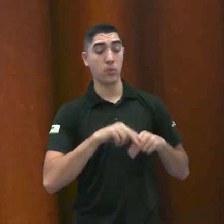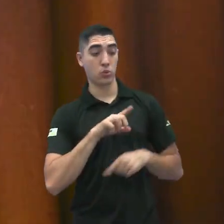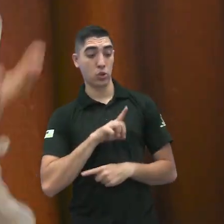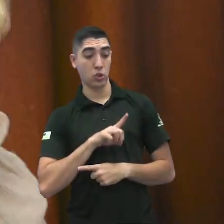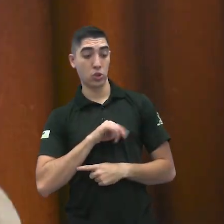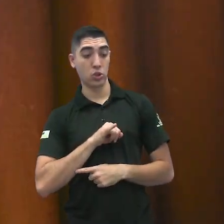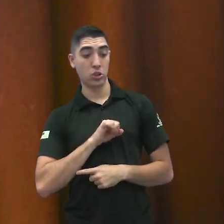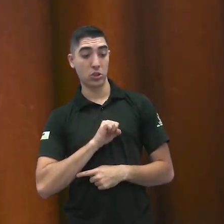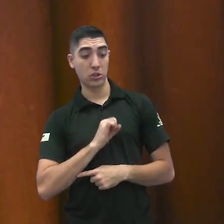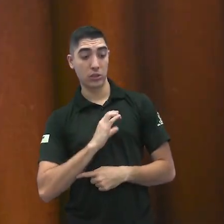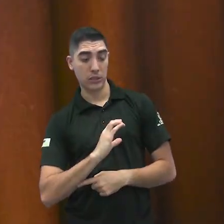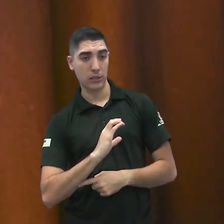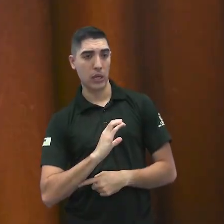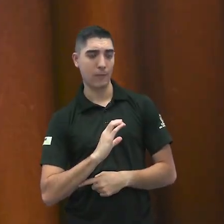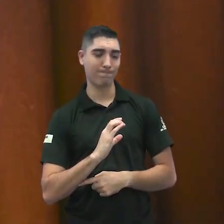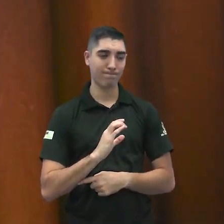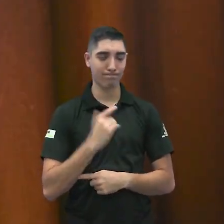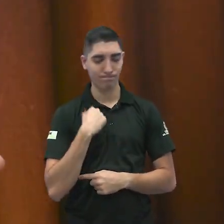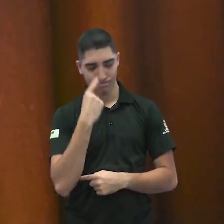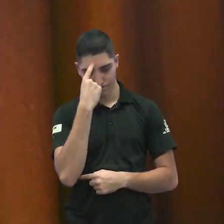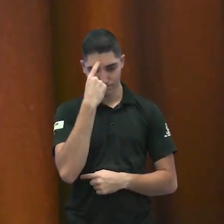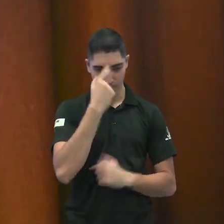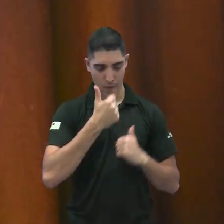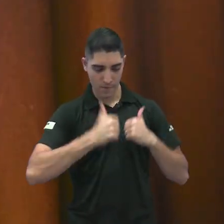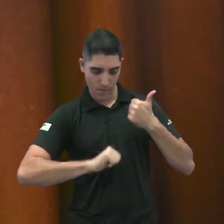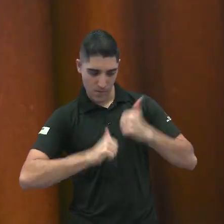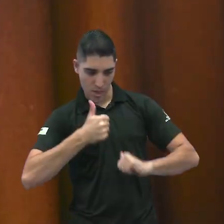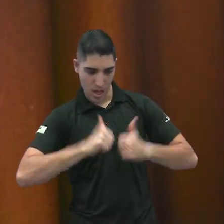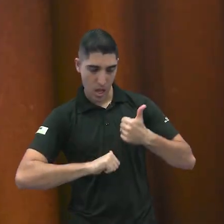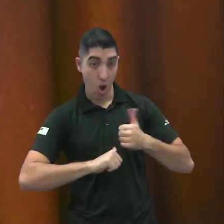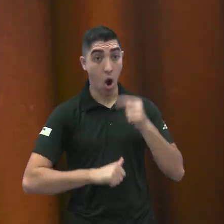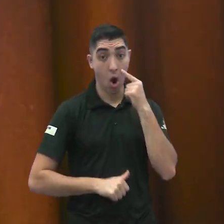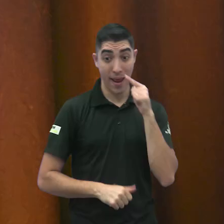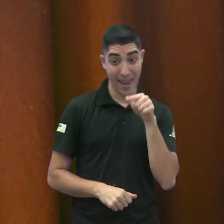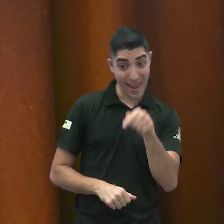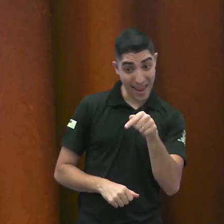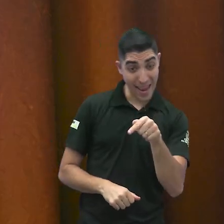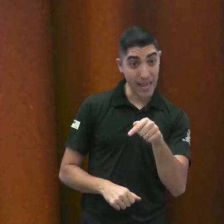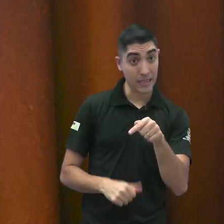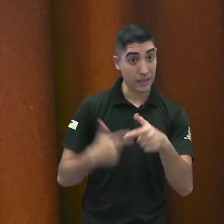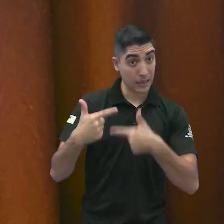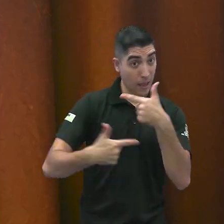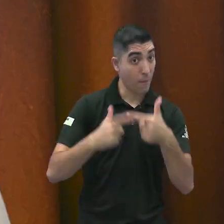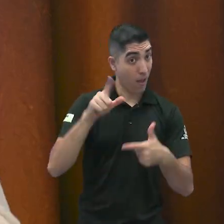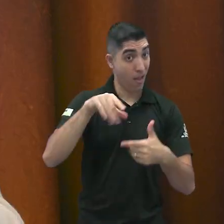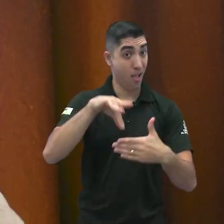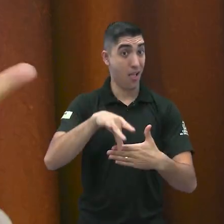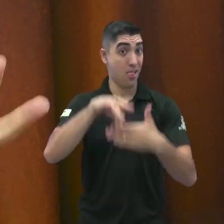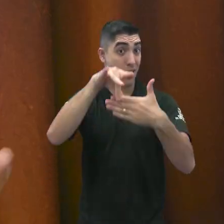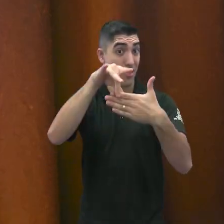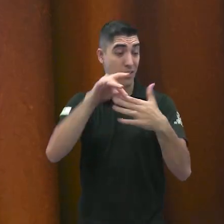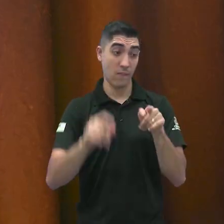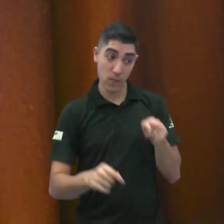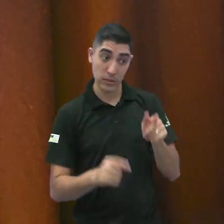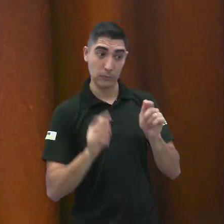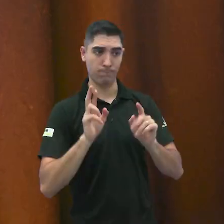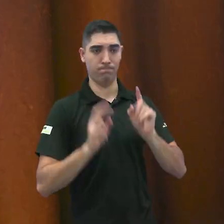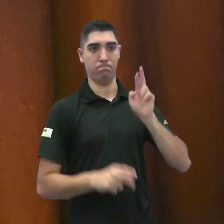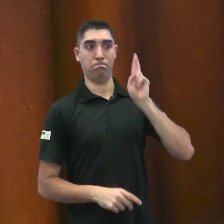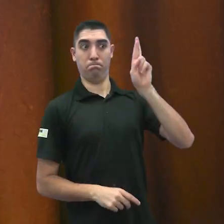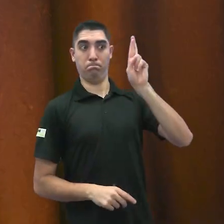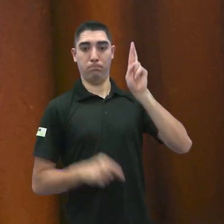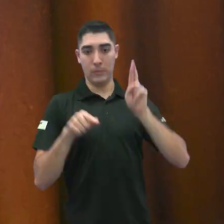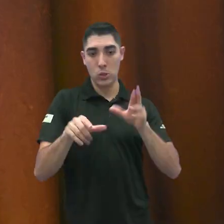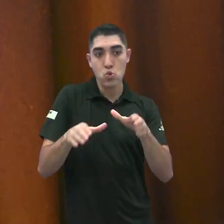o DISC, eu consigo dizer para você assim, Pri, a função que você vai assumir é uma função de liderança, você vai liderar uma equipe e